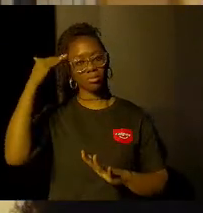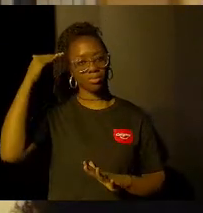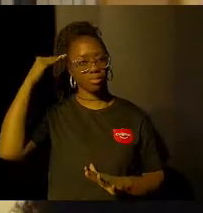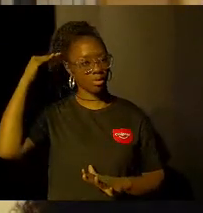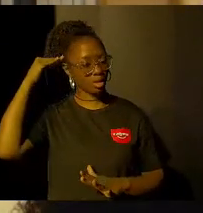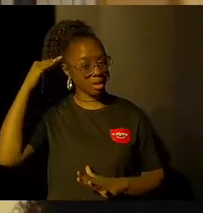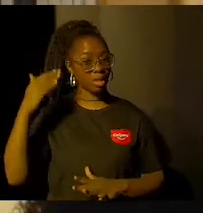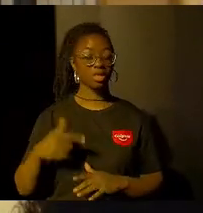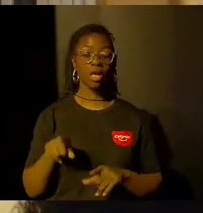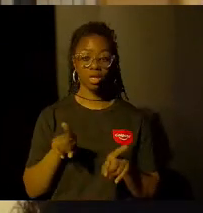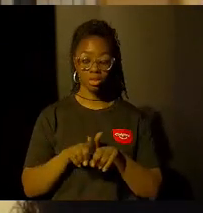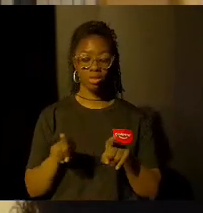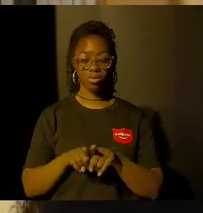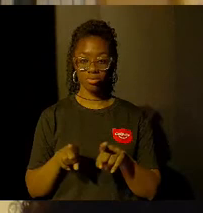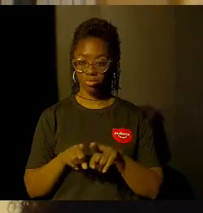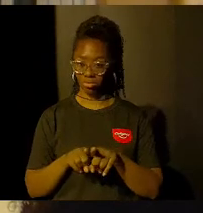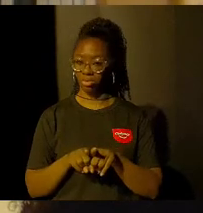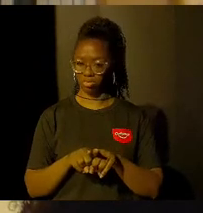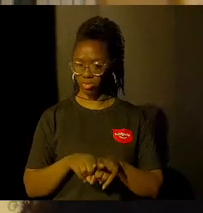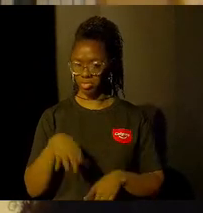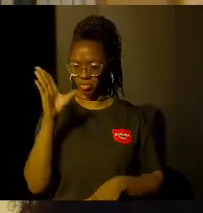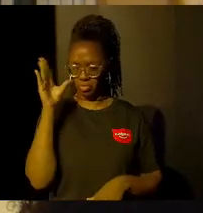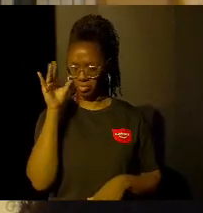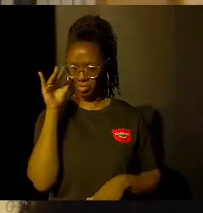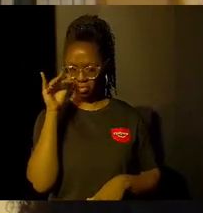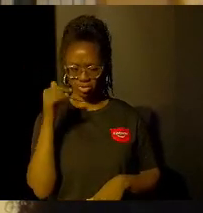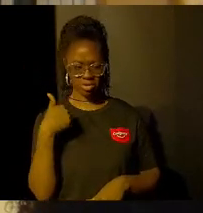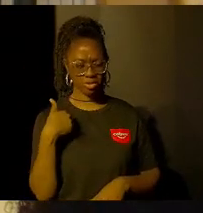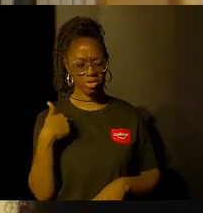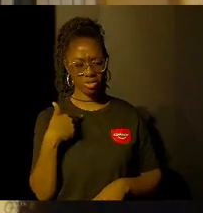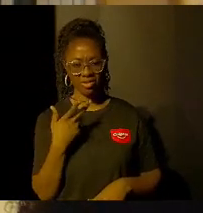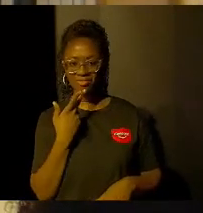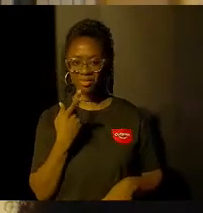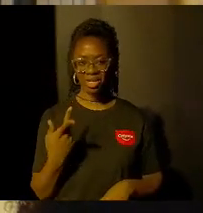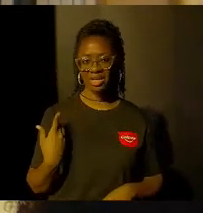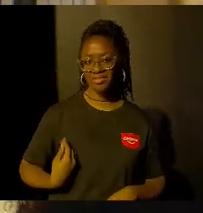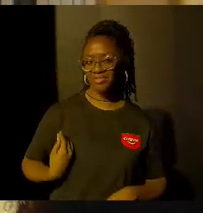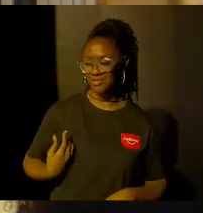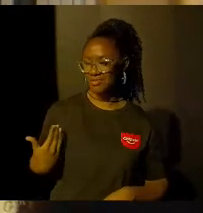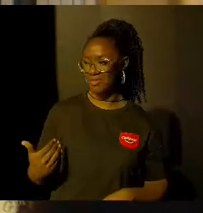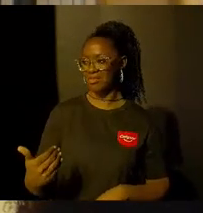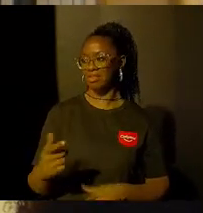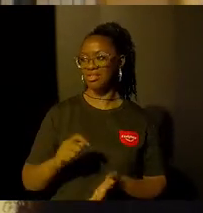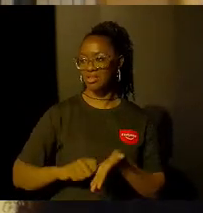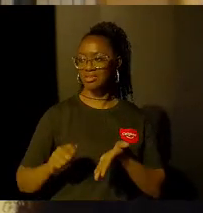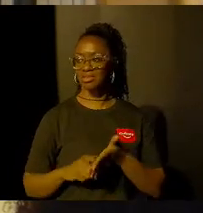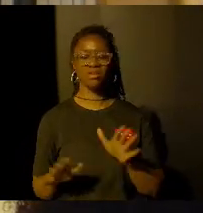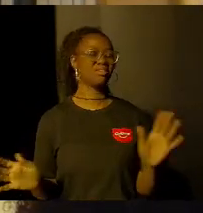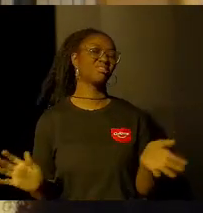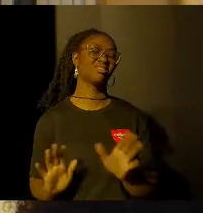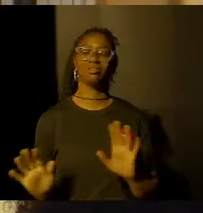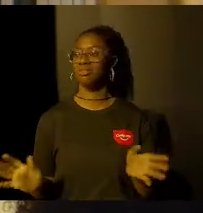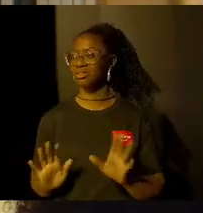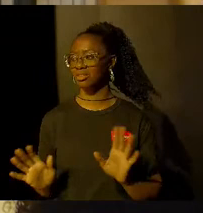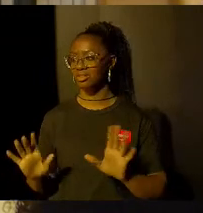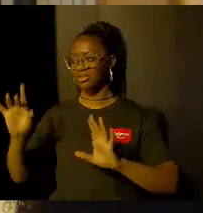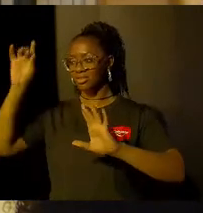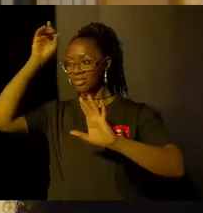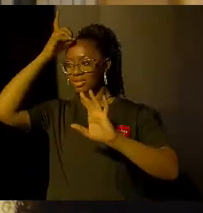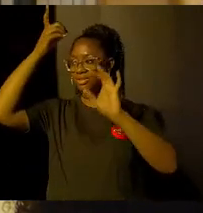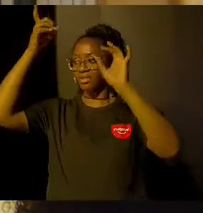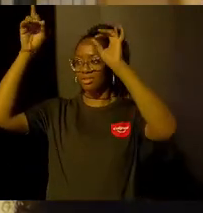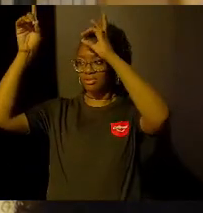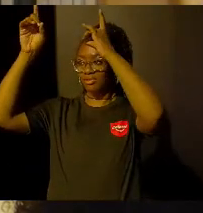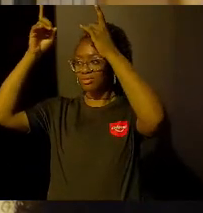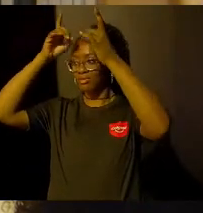muito curiosa e muito impressionante e aí eu ficava brincando que ia escrever a biografia dela e ela falava não inventa então